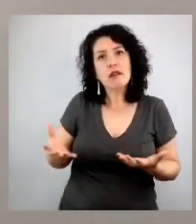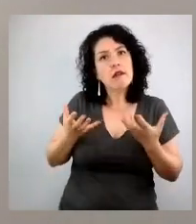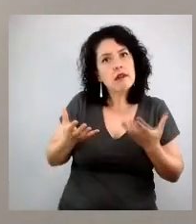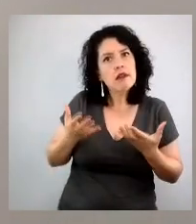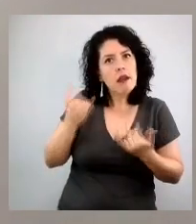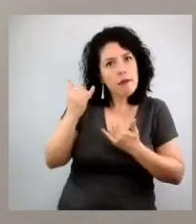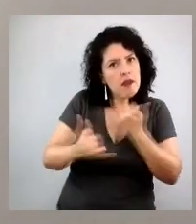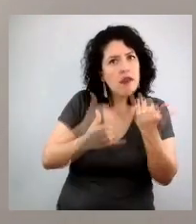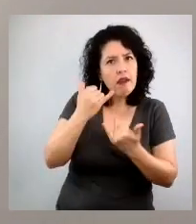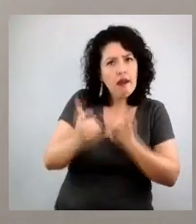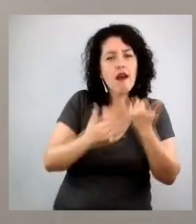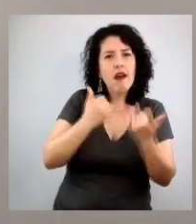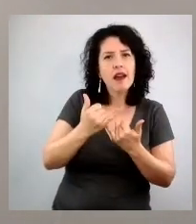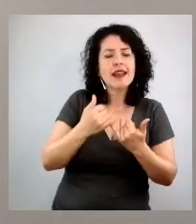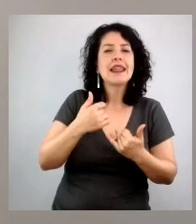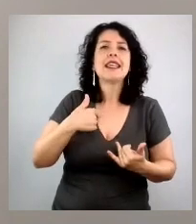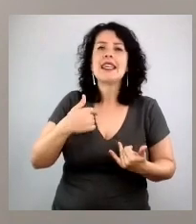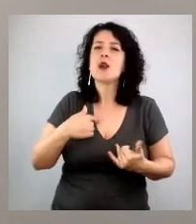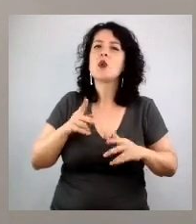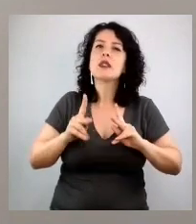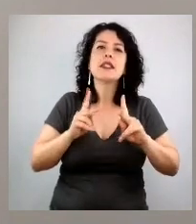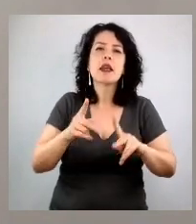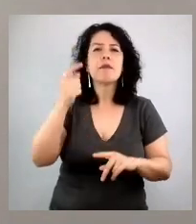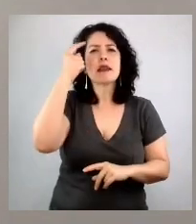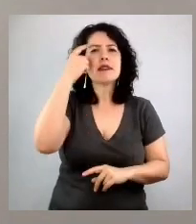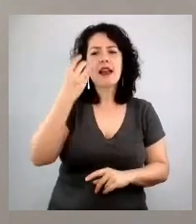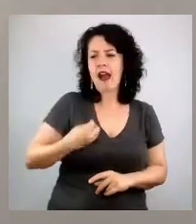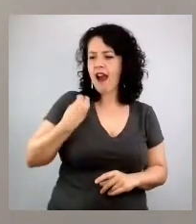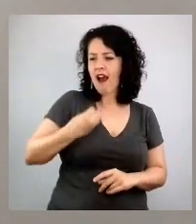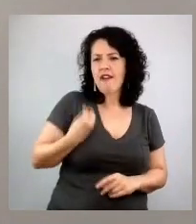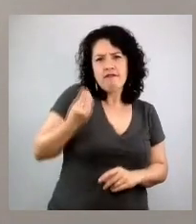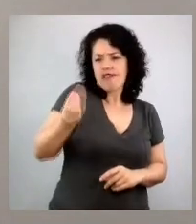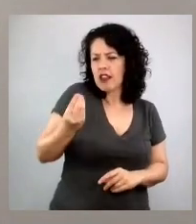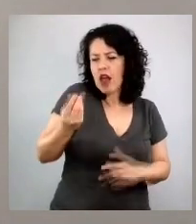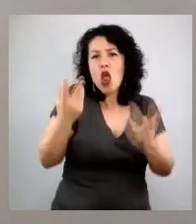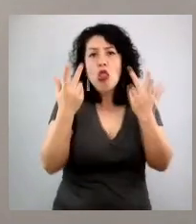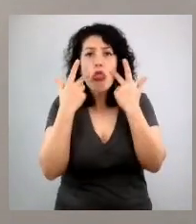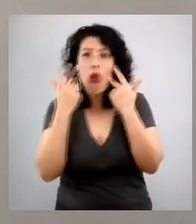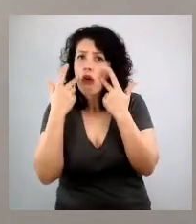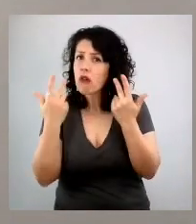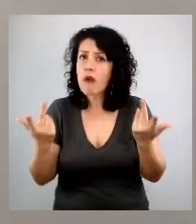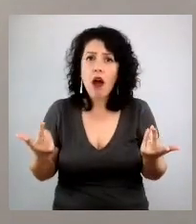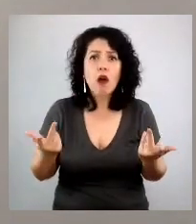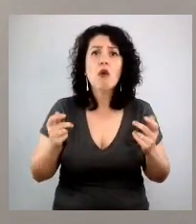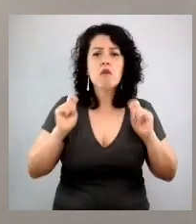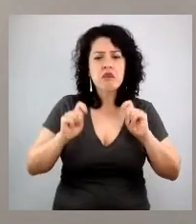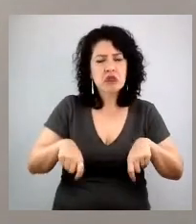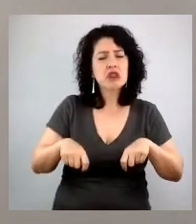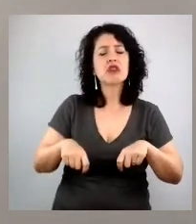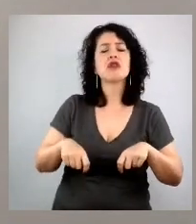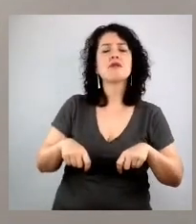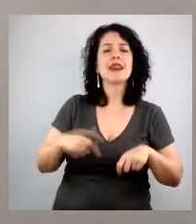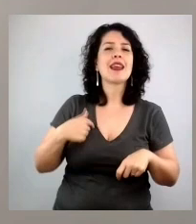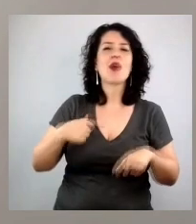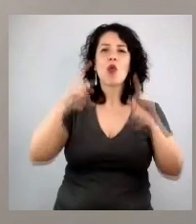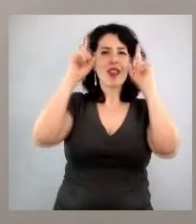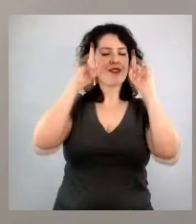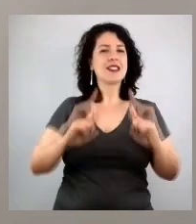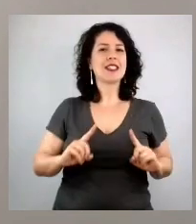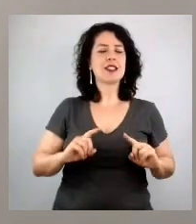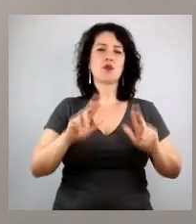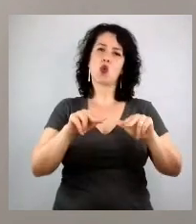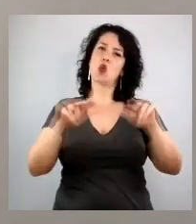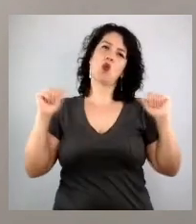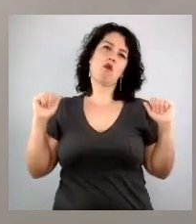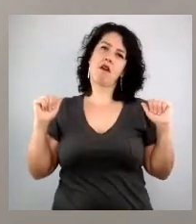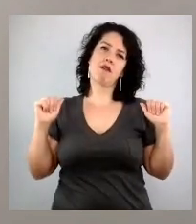como eu sempre encarei a vida foi muito diferente, assim, sabe? Eu nunca me vi deficiente. E fui fazendo as